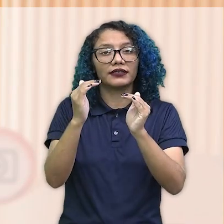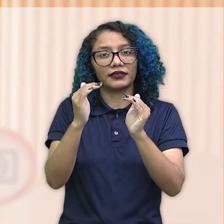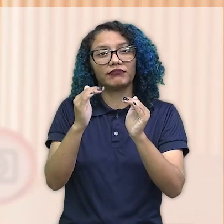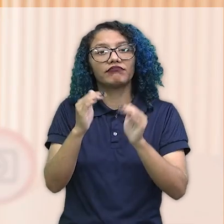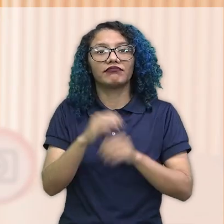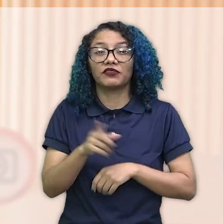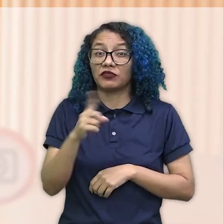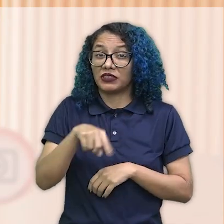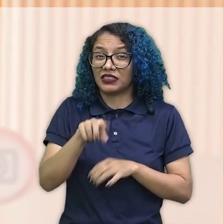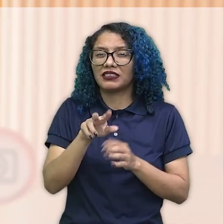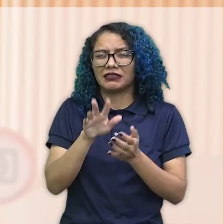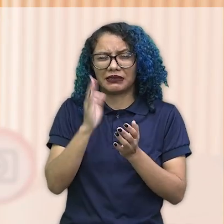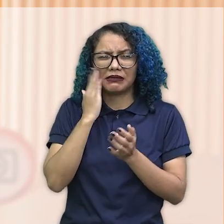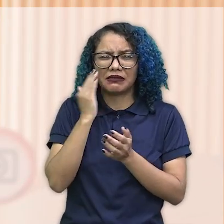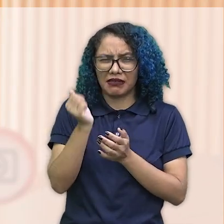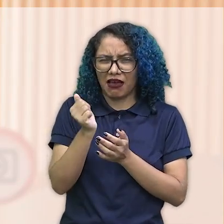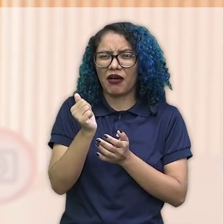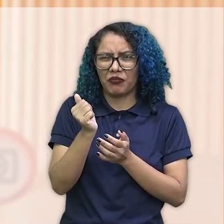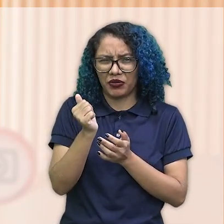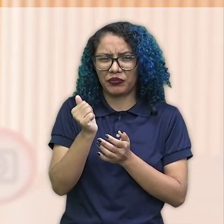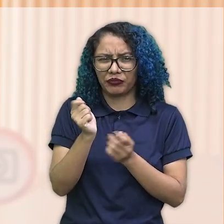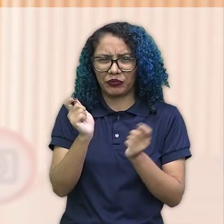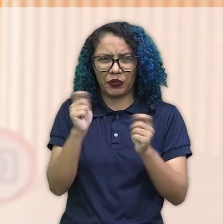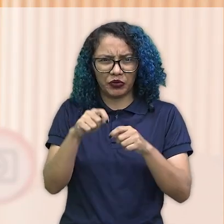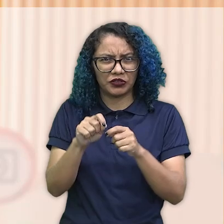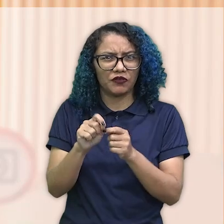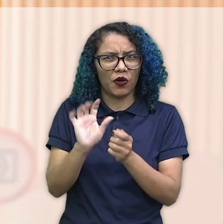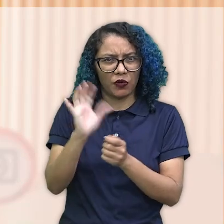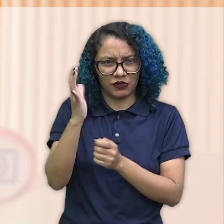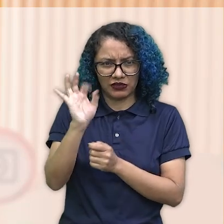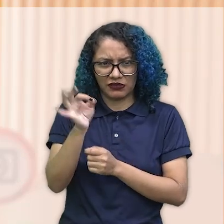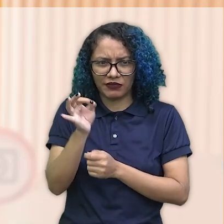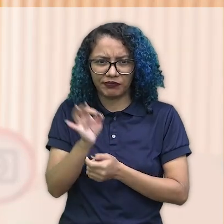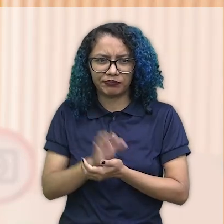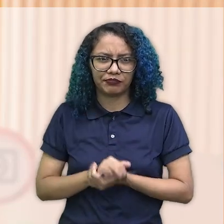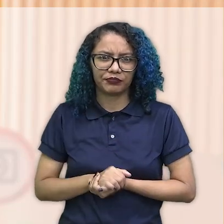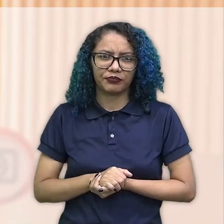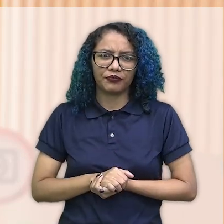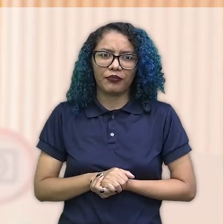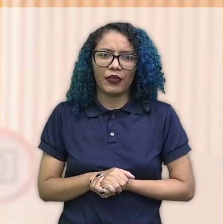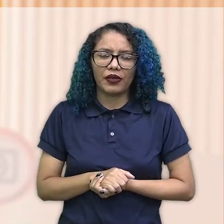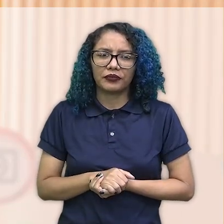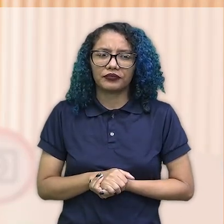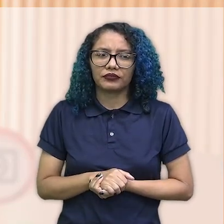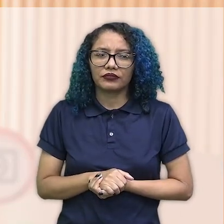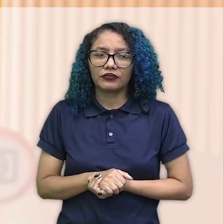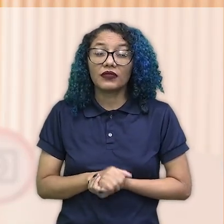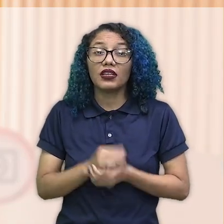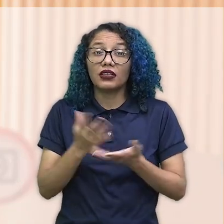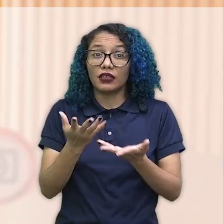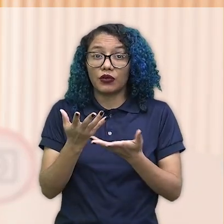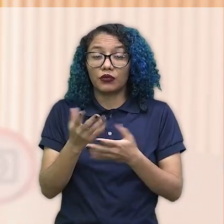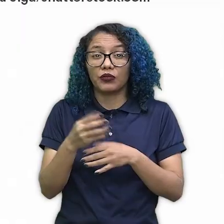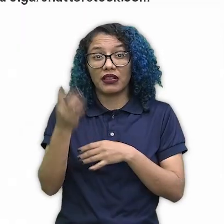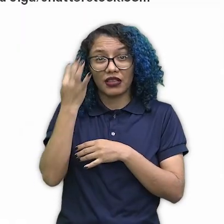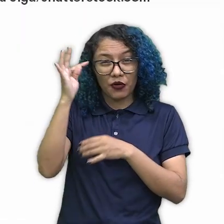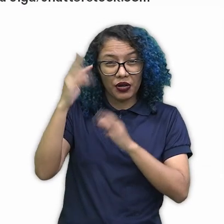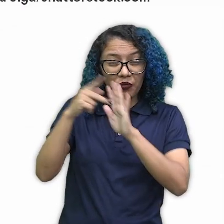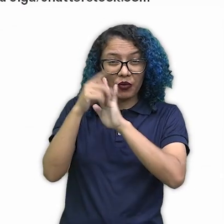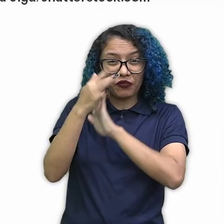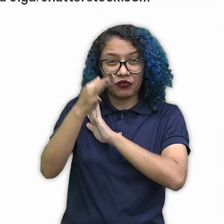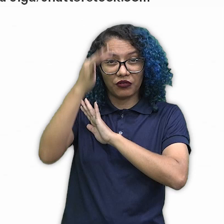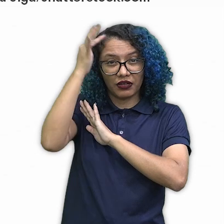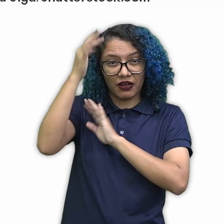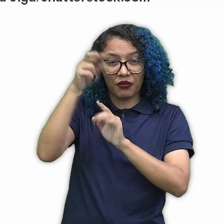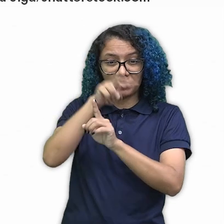muito bem o que pode acontecer aí. Tá bom, então? Portanto, nessa concepção de Foucault, a verdade, ela é o